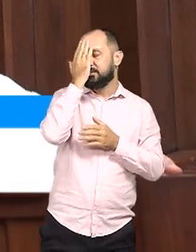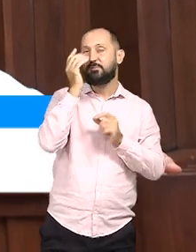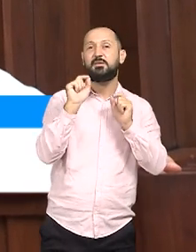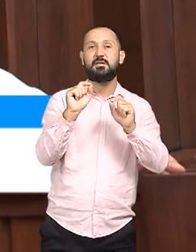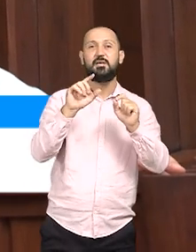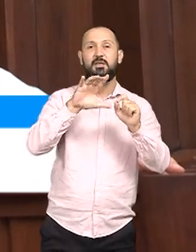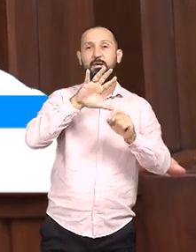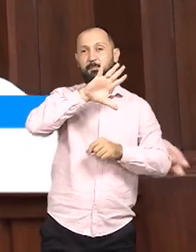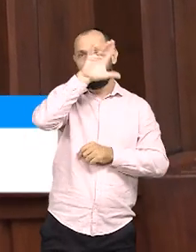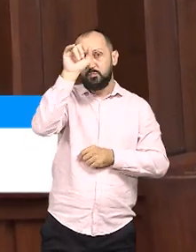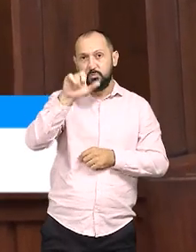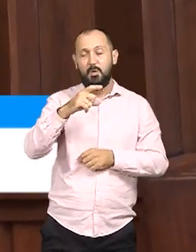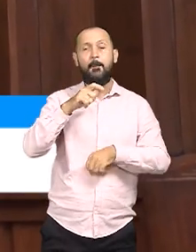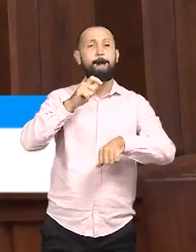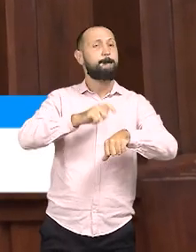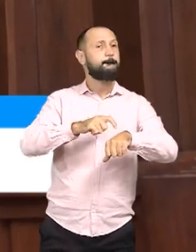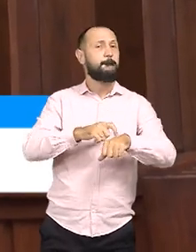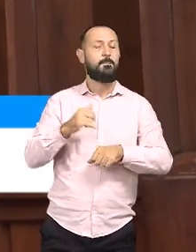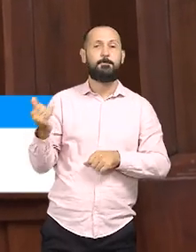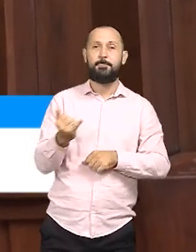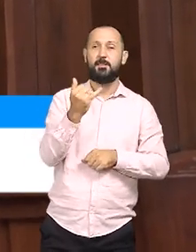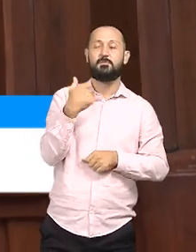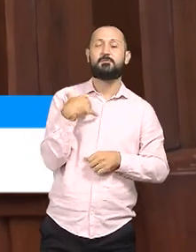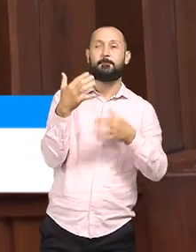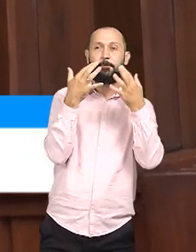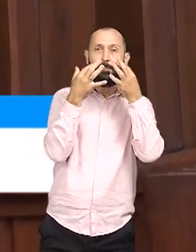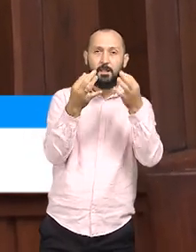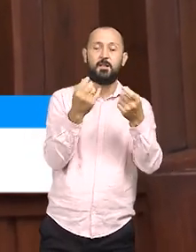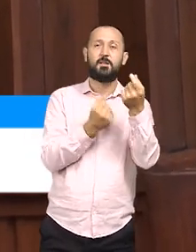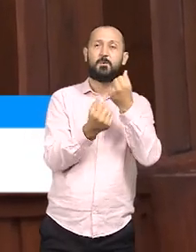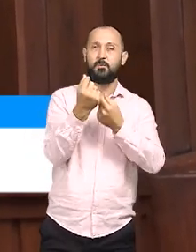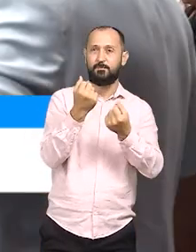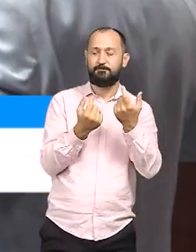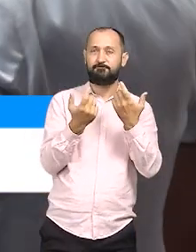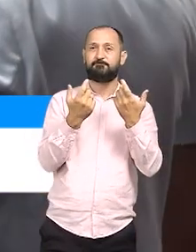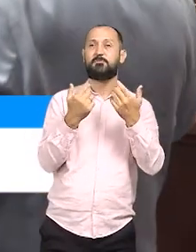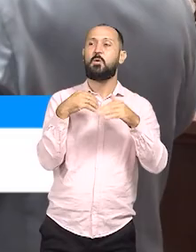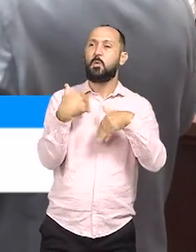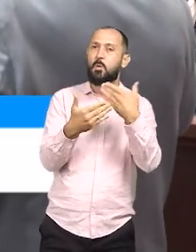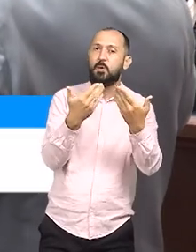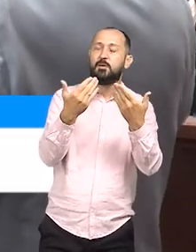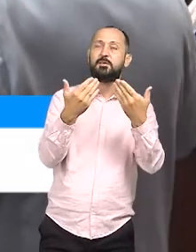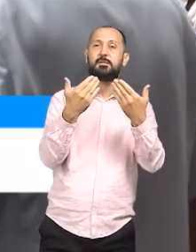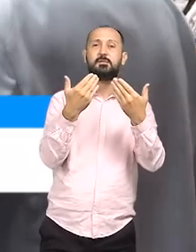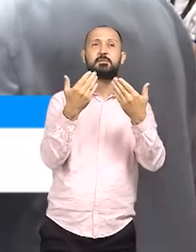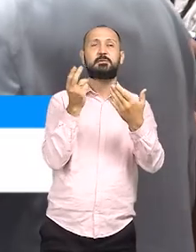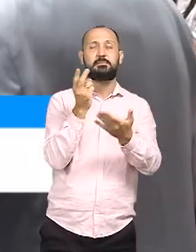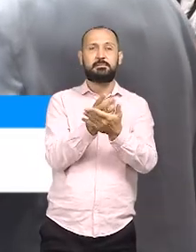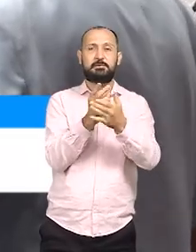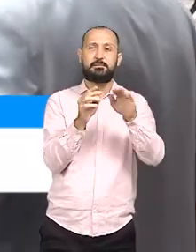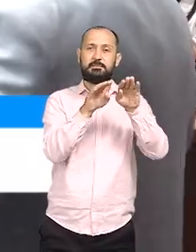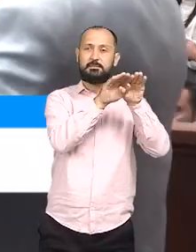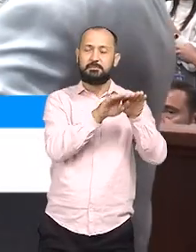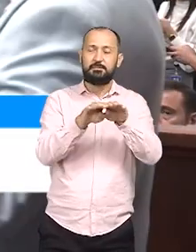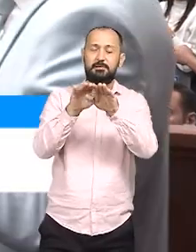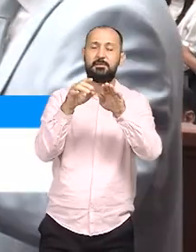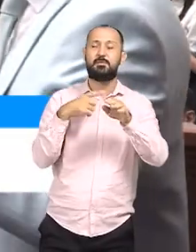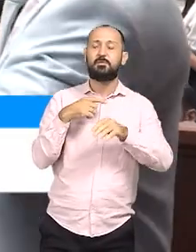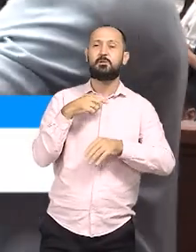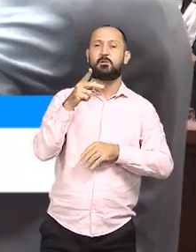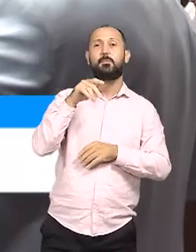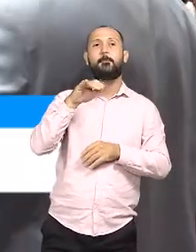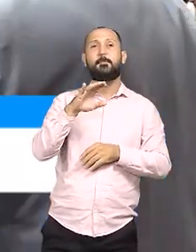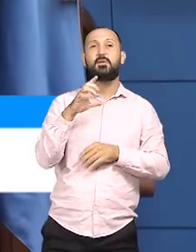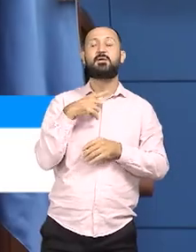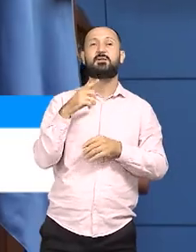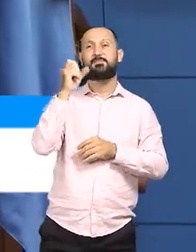certeza o mato vive um momento muito importante do ponto de vista econômico com crescimento Acima da Média Nacional do